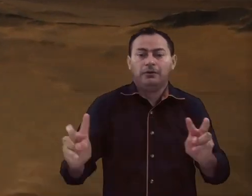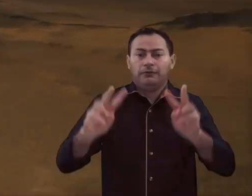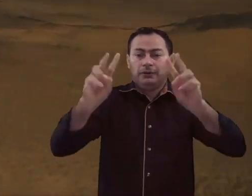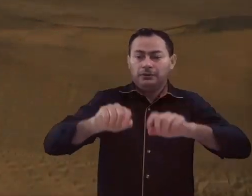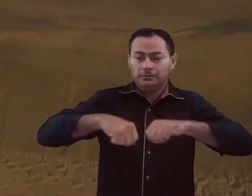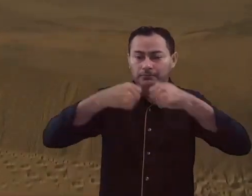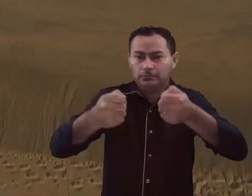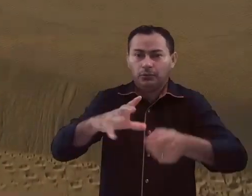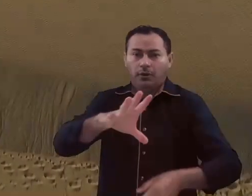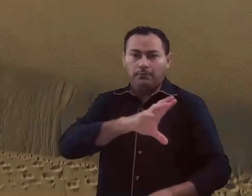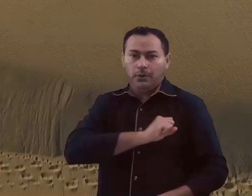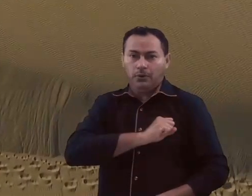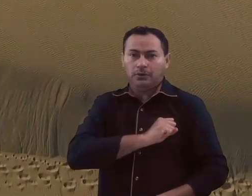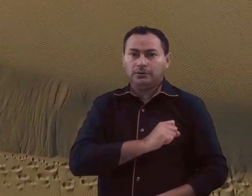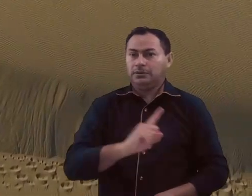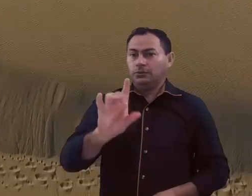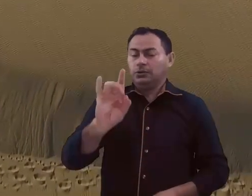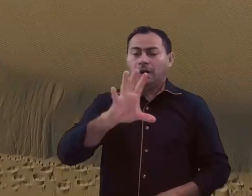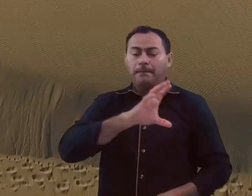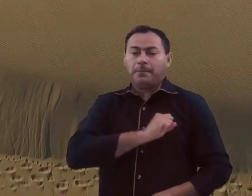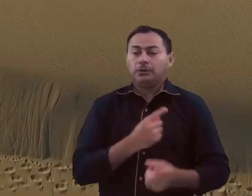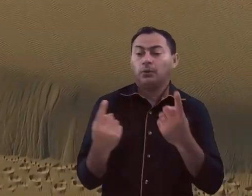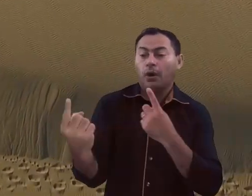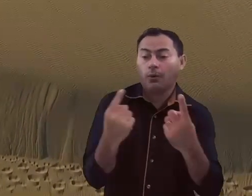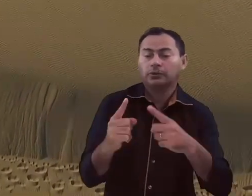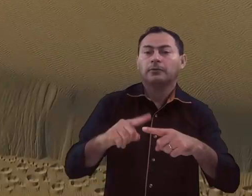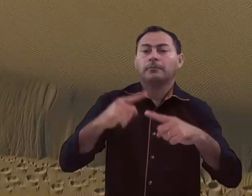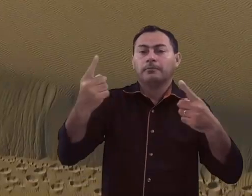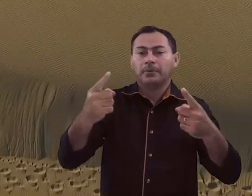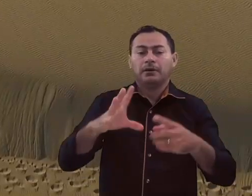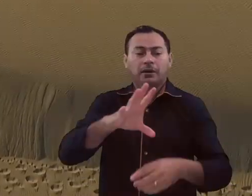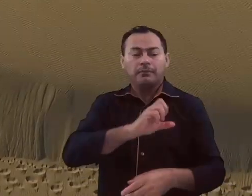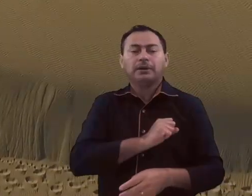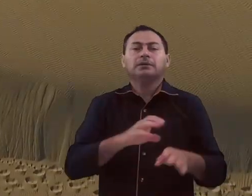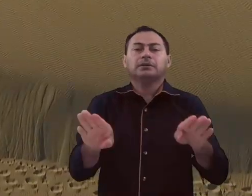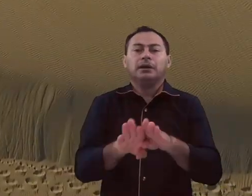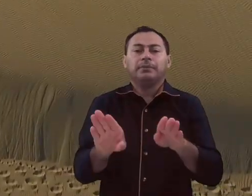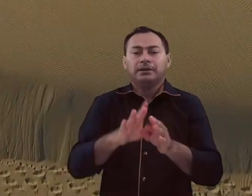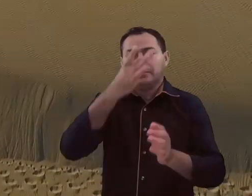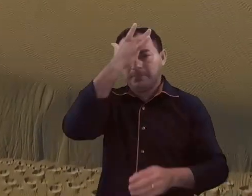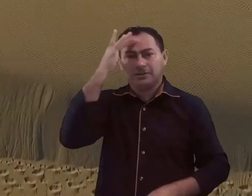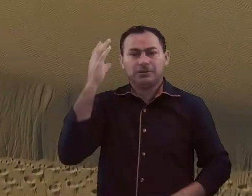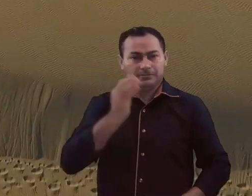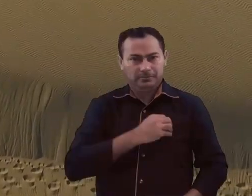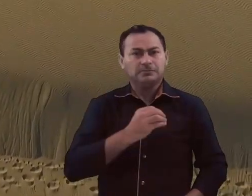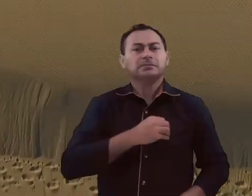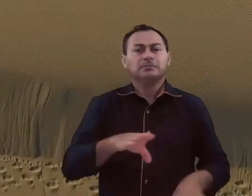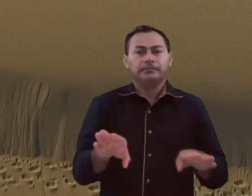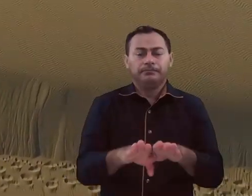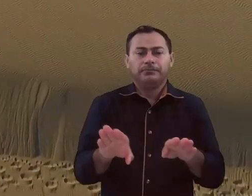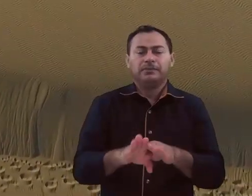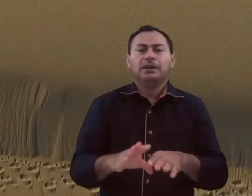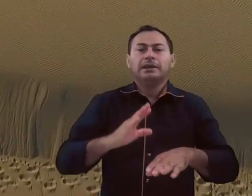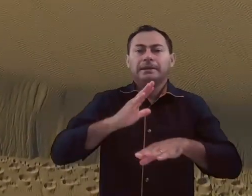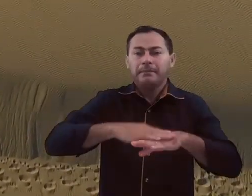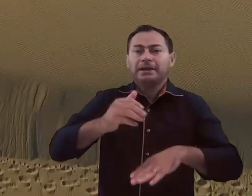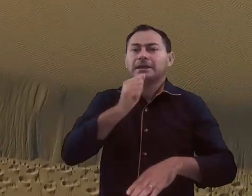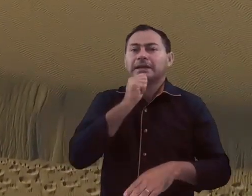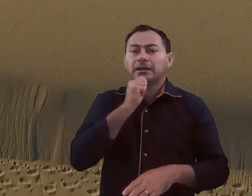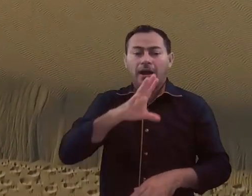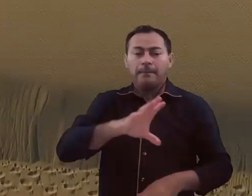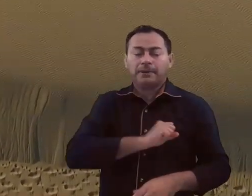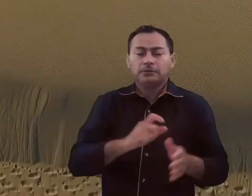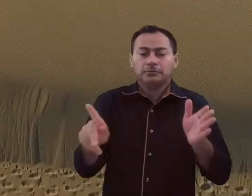o valor que damos para o amor, não apenas amando uns aos outros, mas amando também o pecador. E